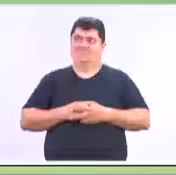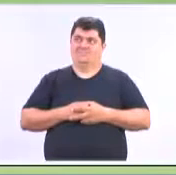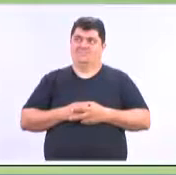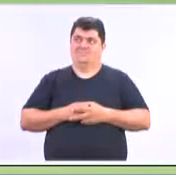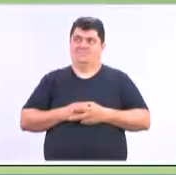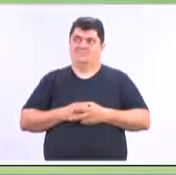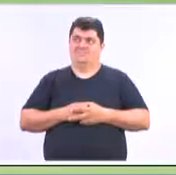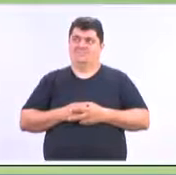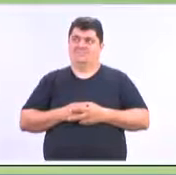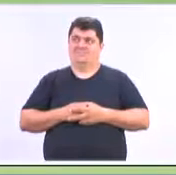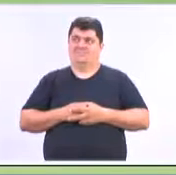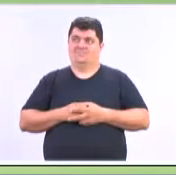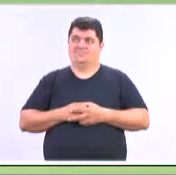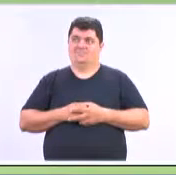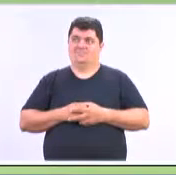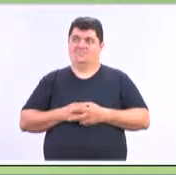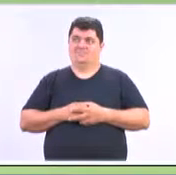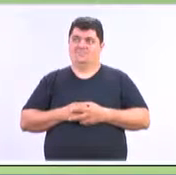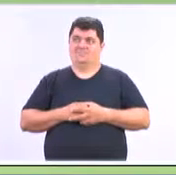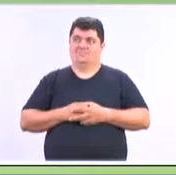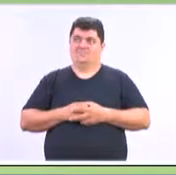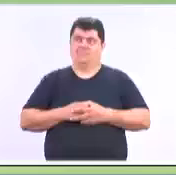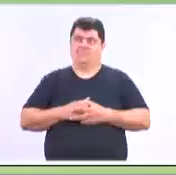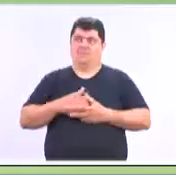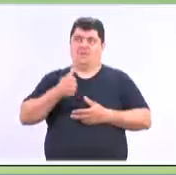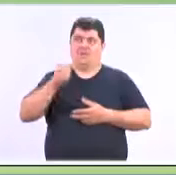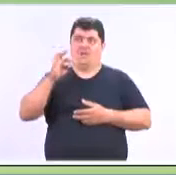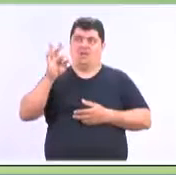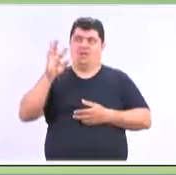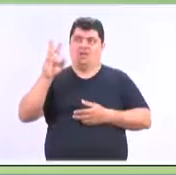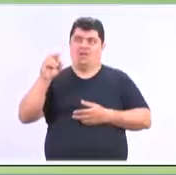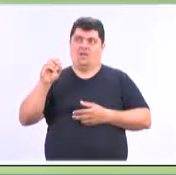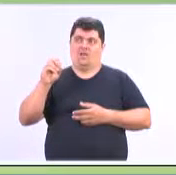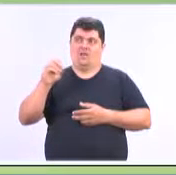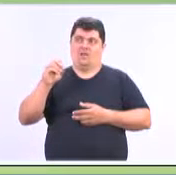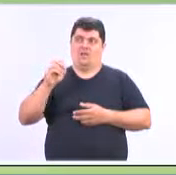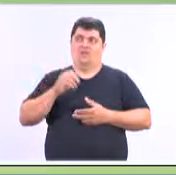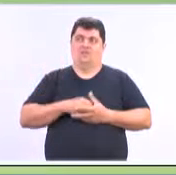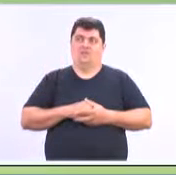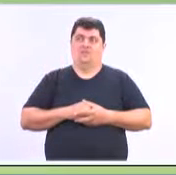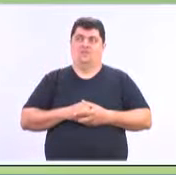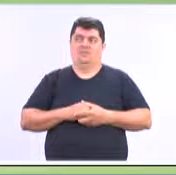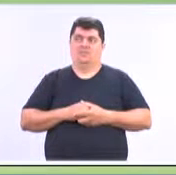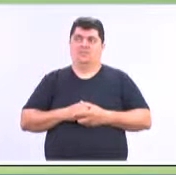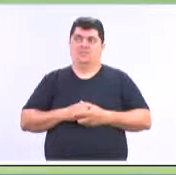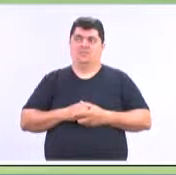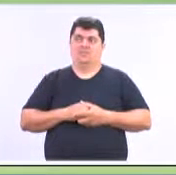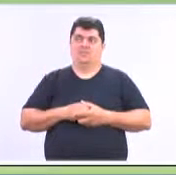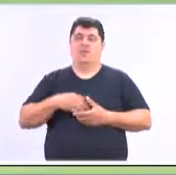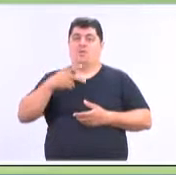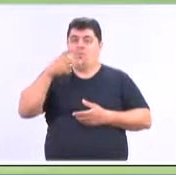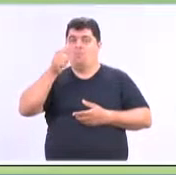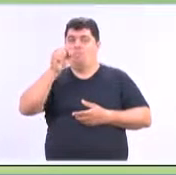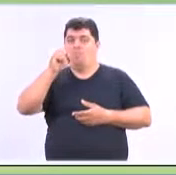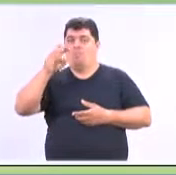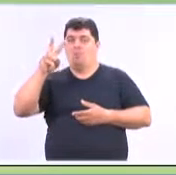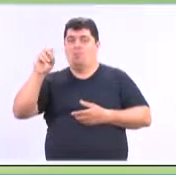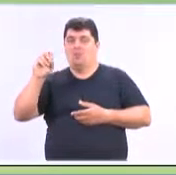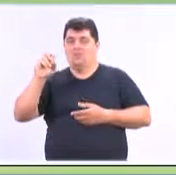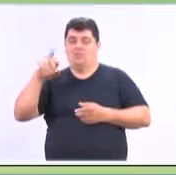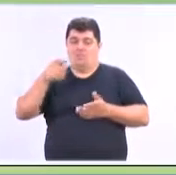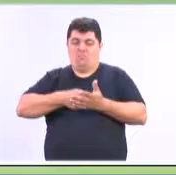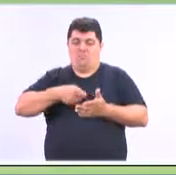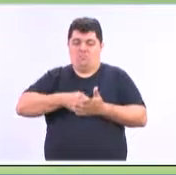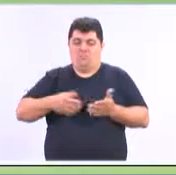Ok, isso mesmo, né? Item 2. Então, o passivo é uma obrigação presente,